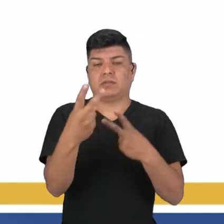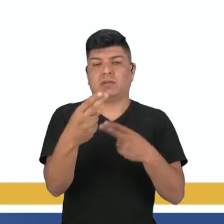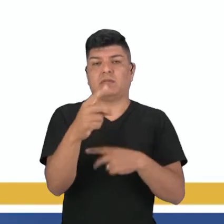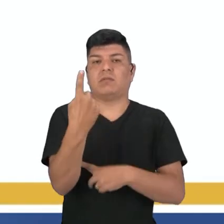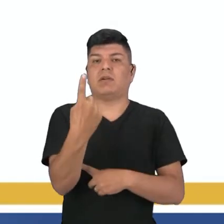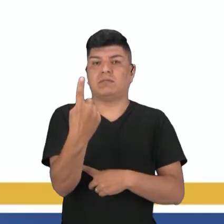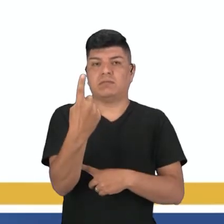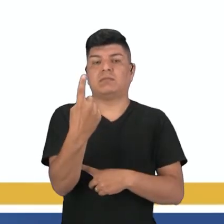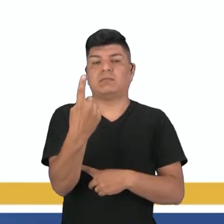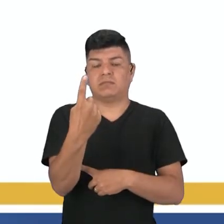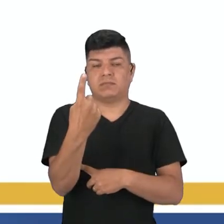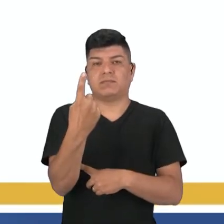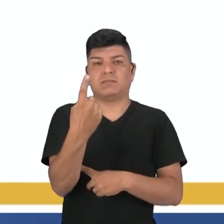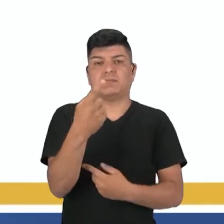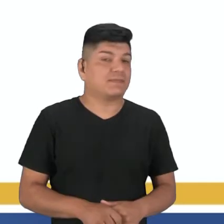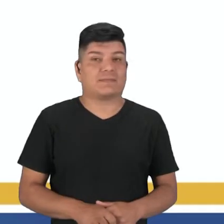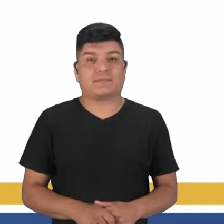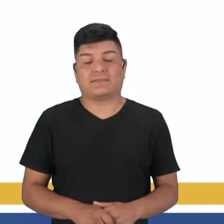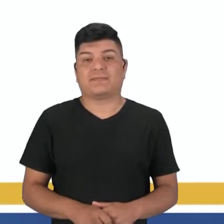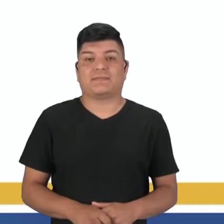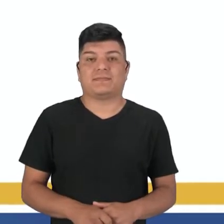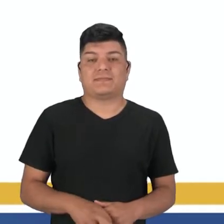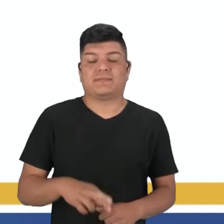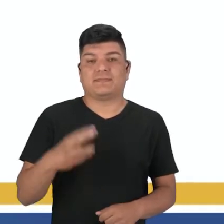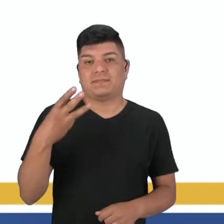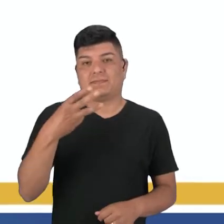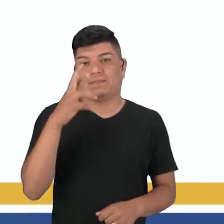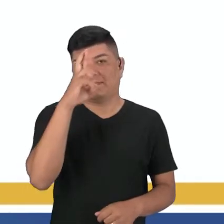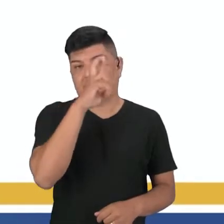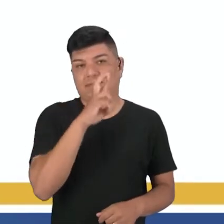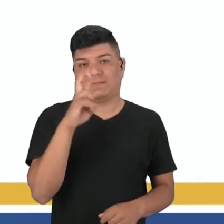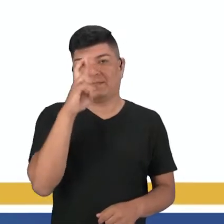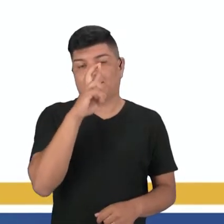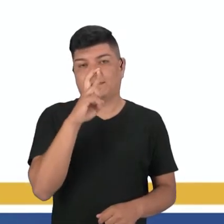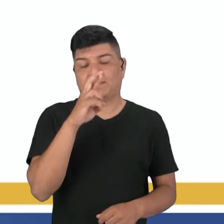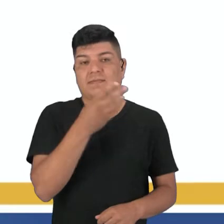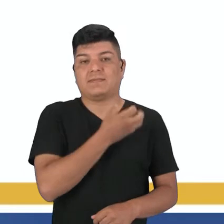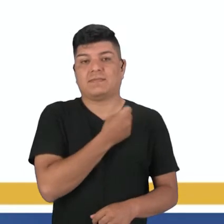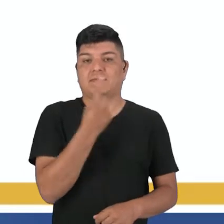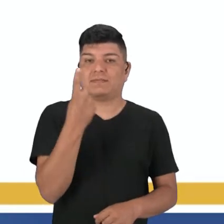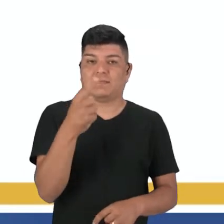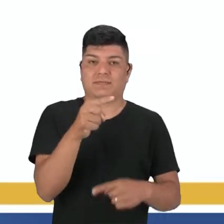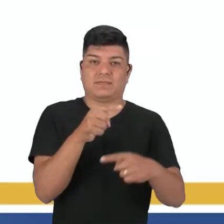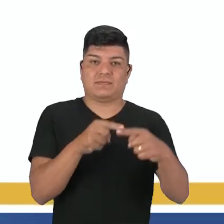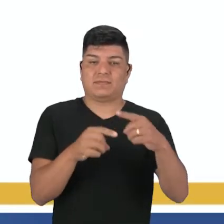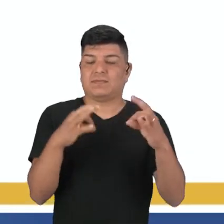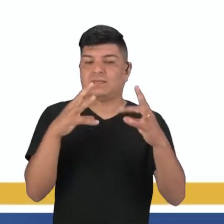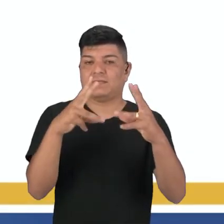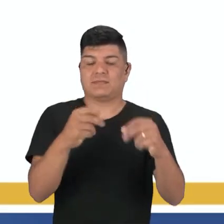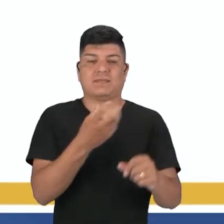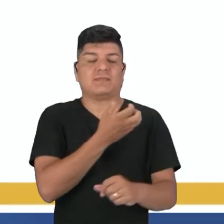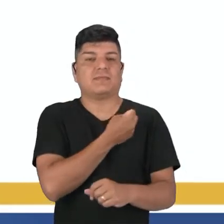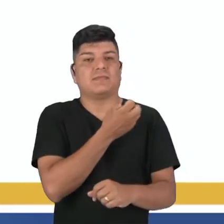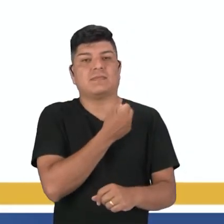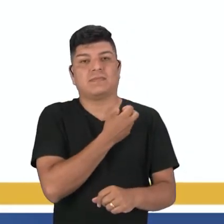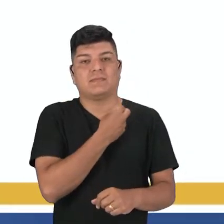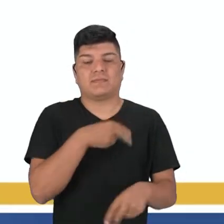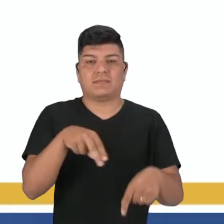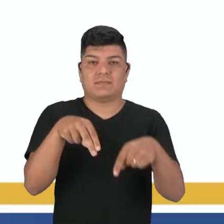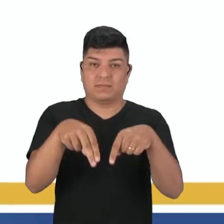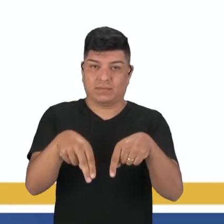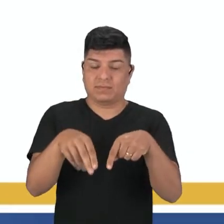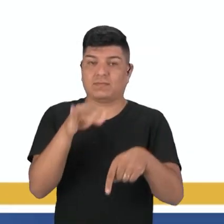15 ele é divisor de 15. E a nossa terceira observação é: o número 1 é divisor de todos os números